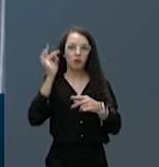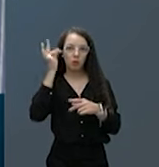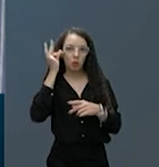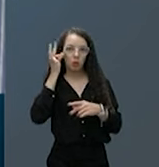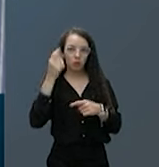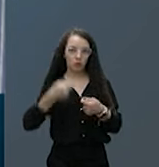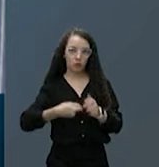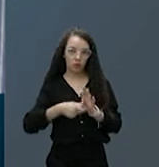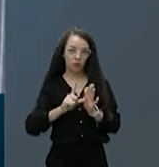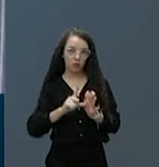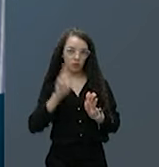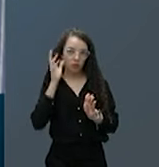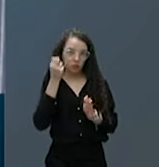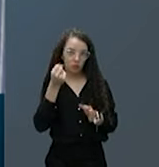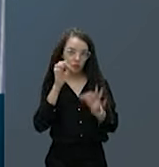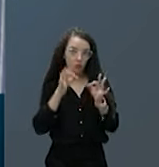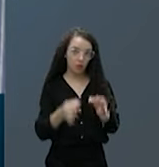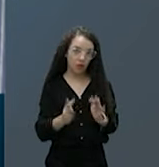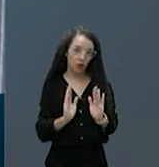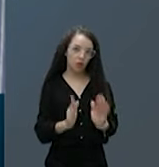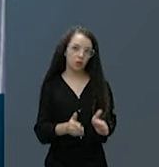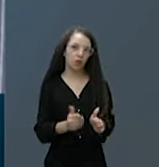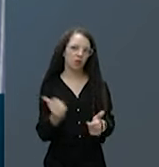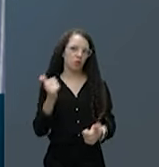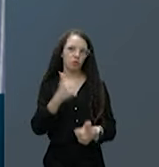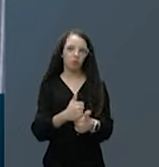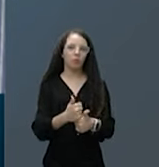de 73 no Aresp